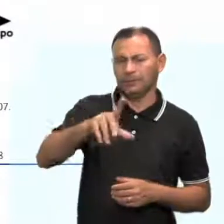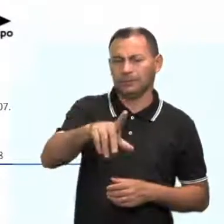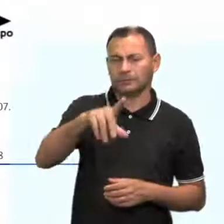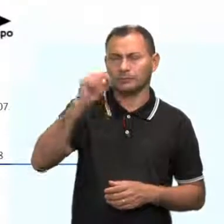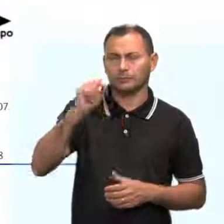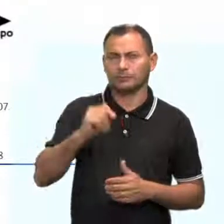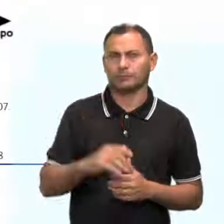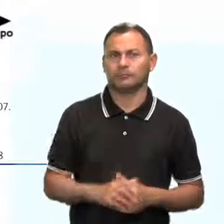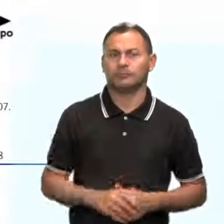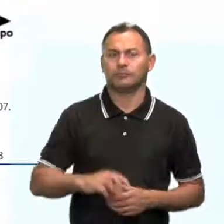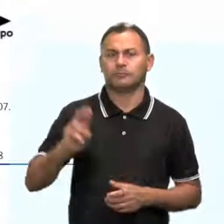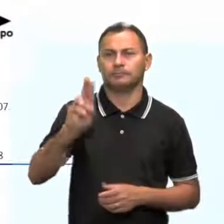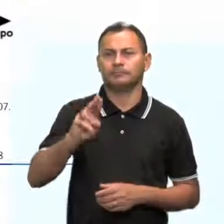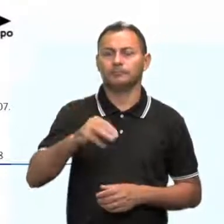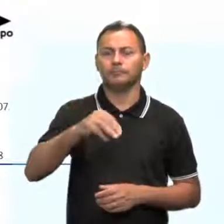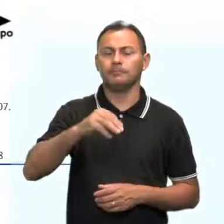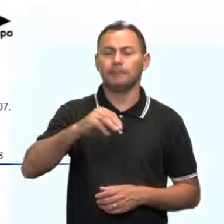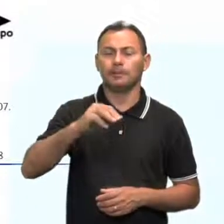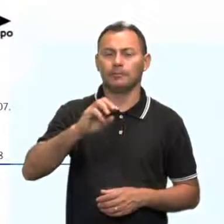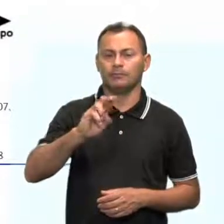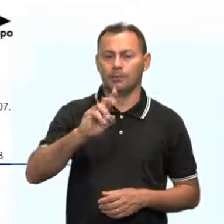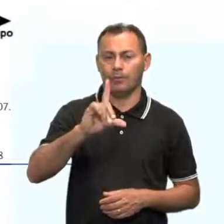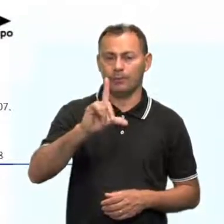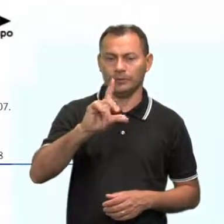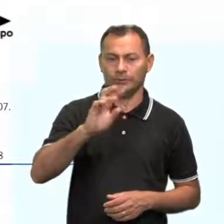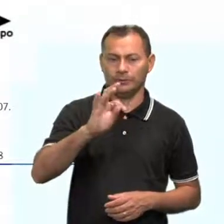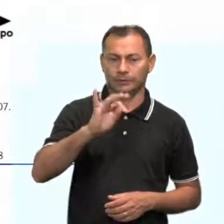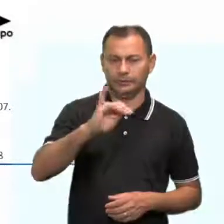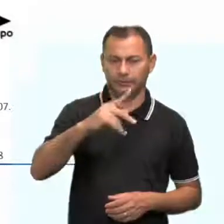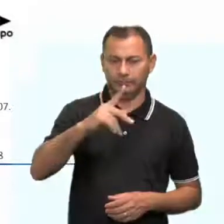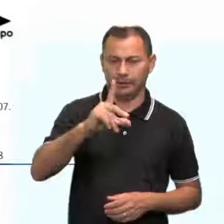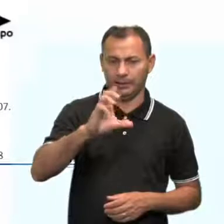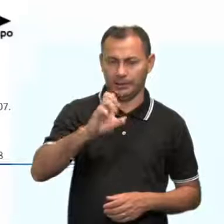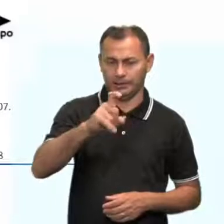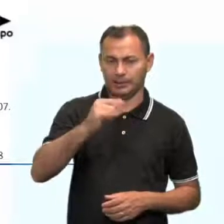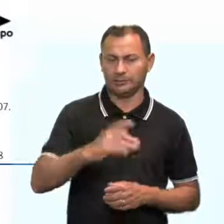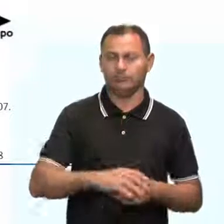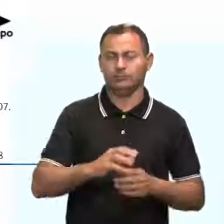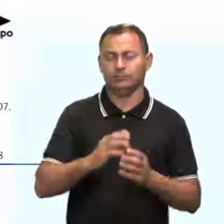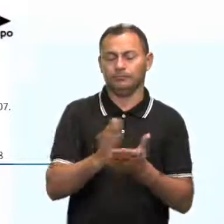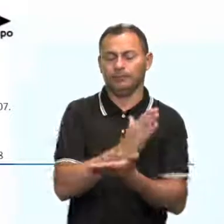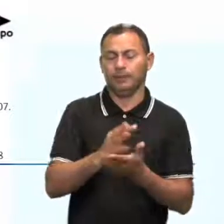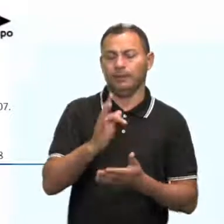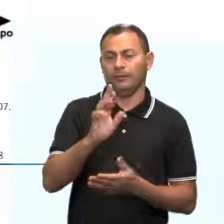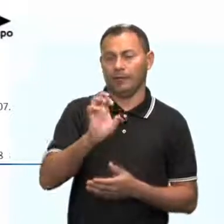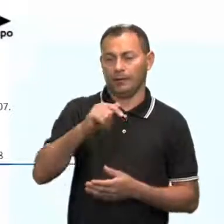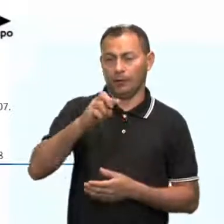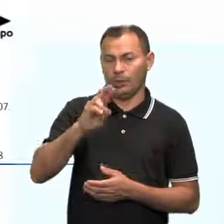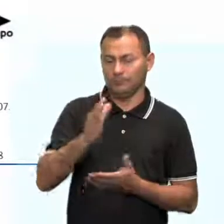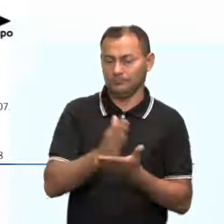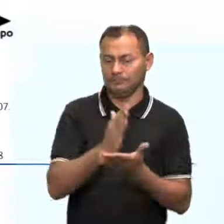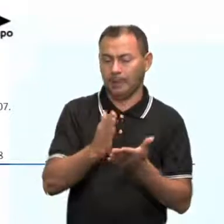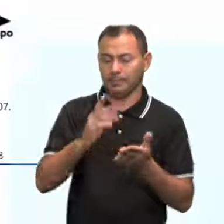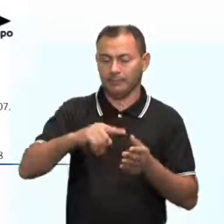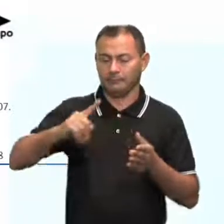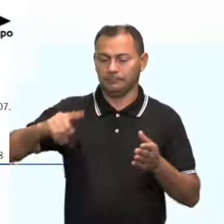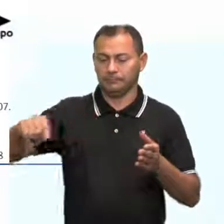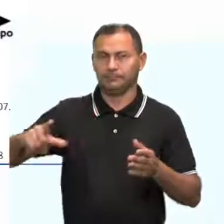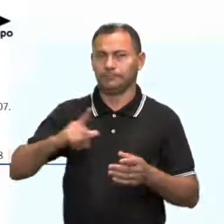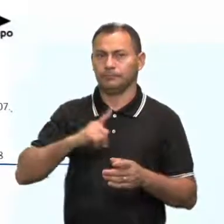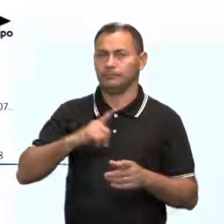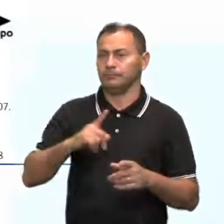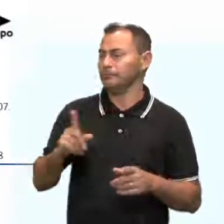escolhesse utilizar multiplexação por divisão de frequência. Por divisão de frequência, ele vai